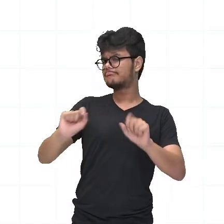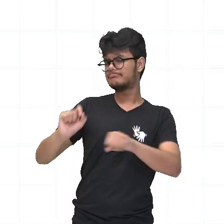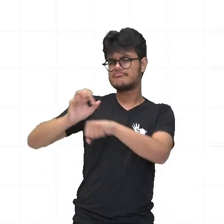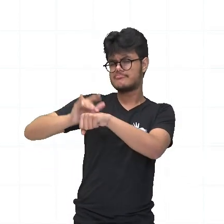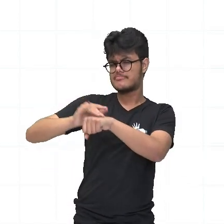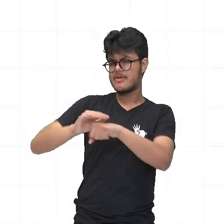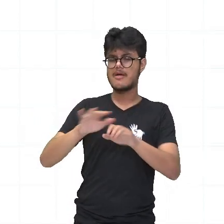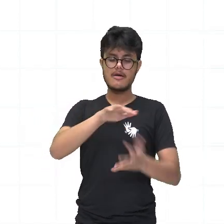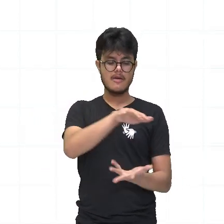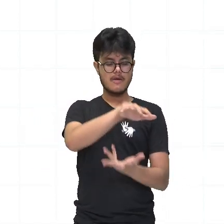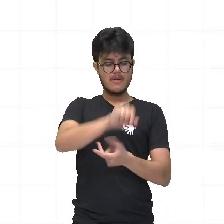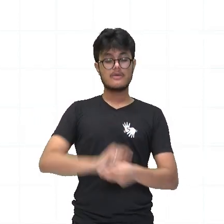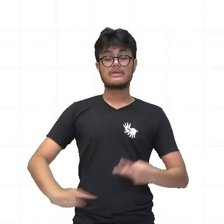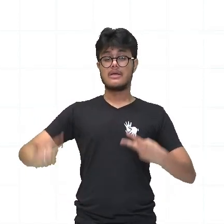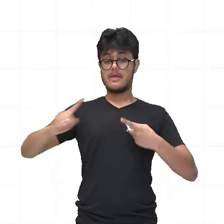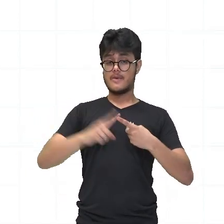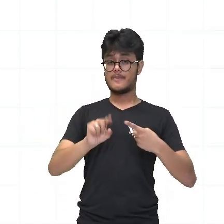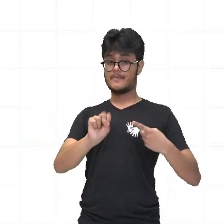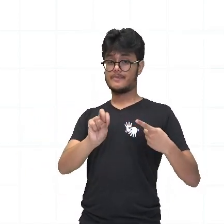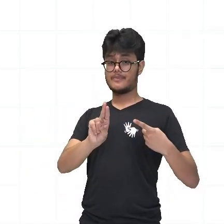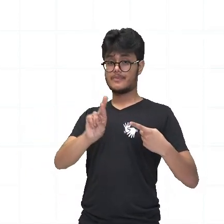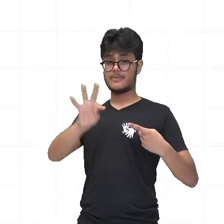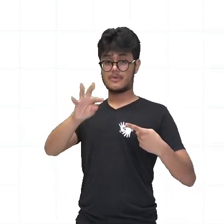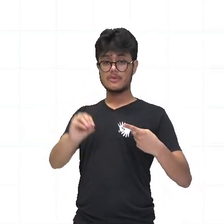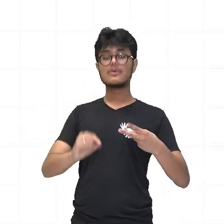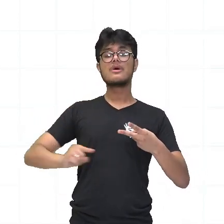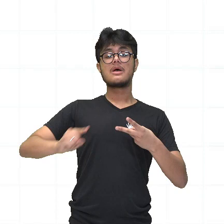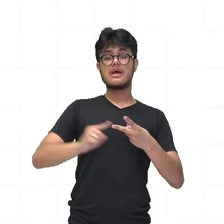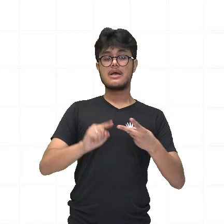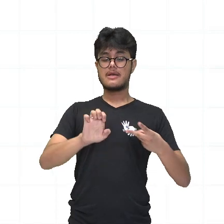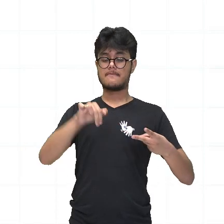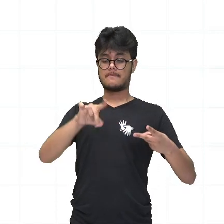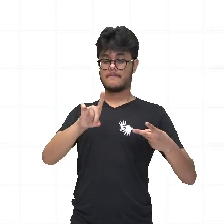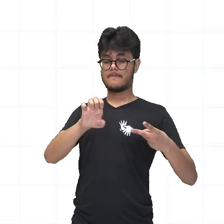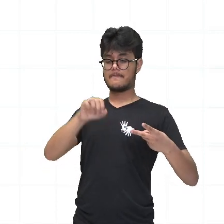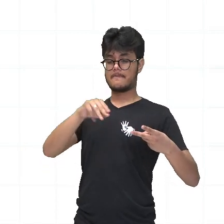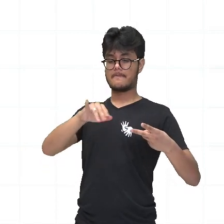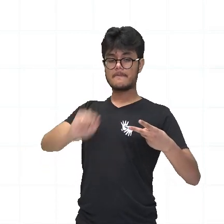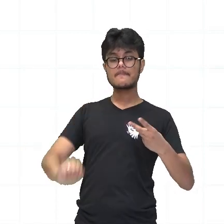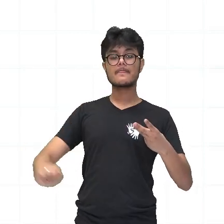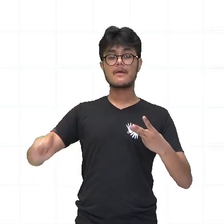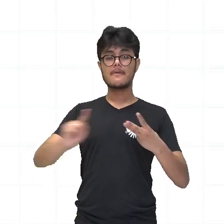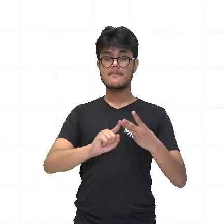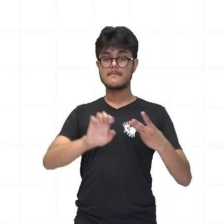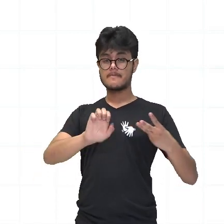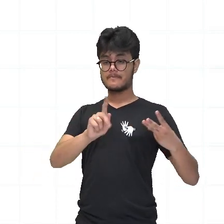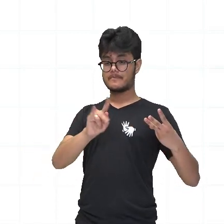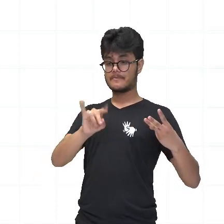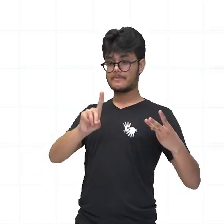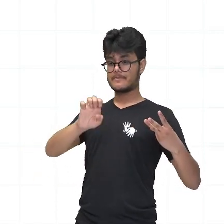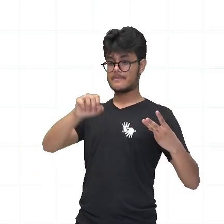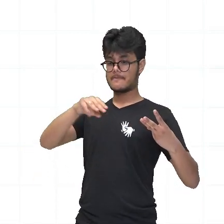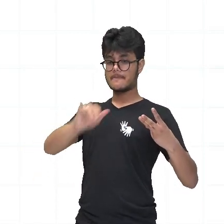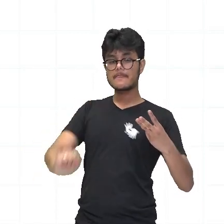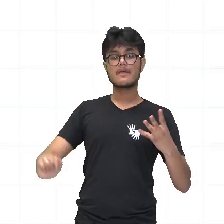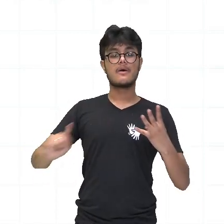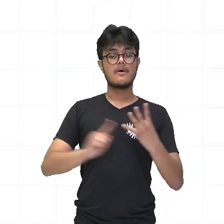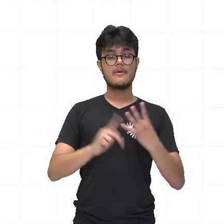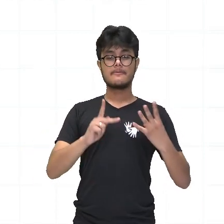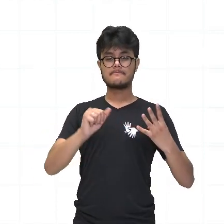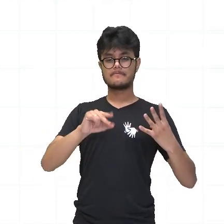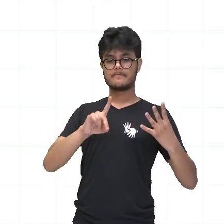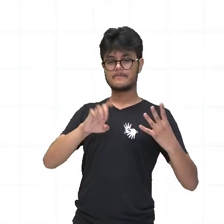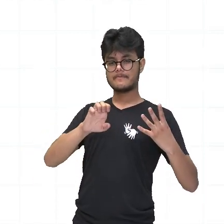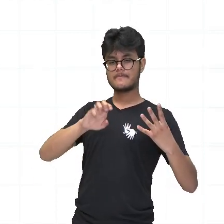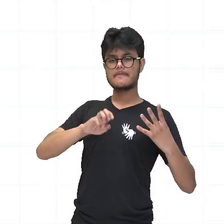surto, uma endemia, uma epidemia ou uma pandemia. Vamos ver na ilustração, que vai ficar melhor